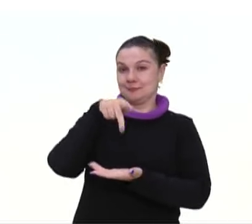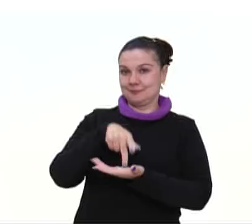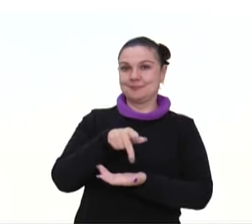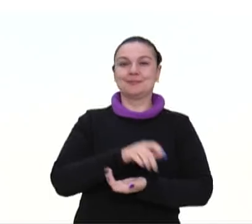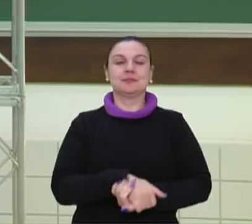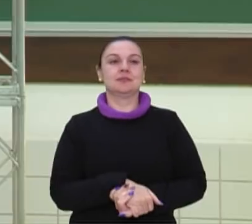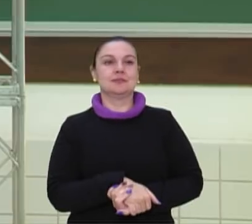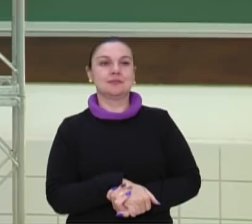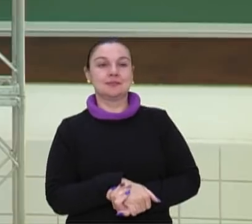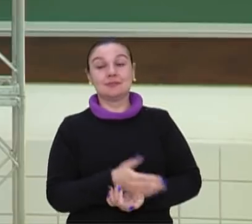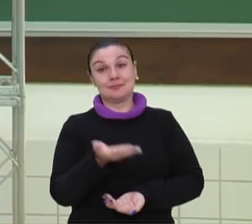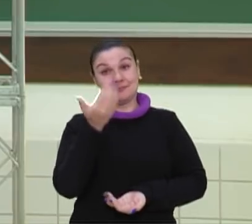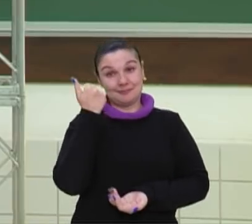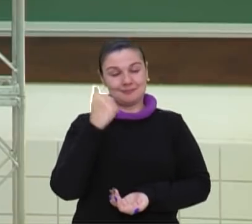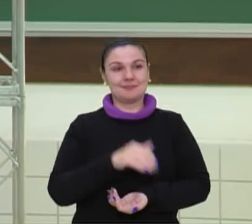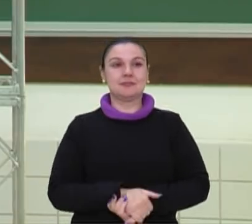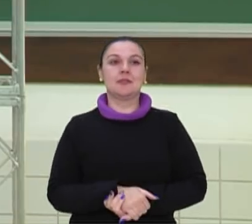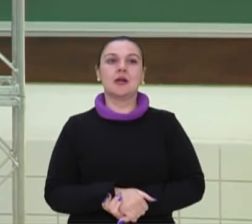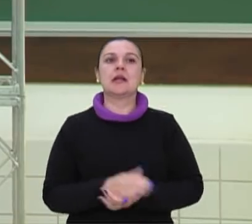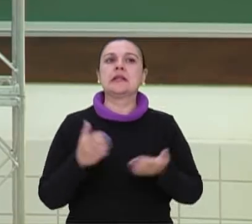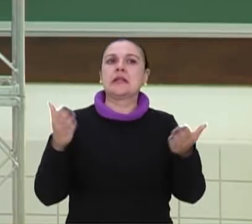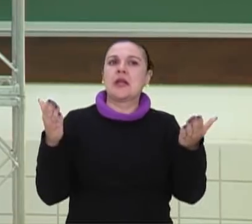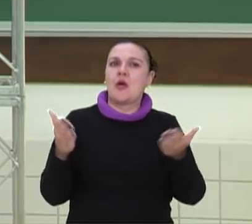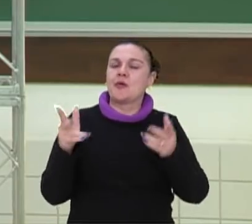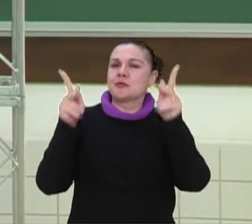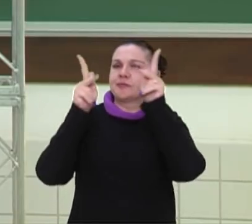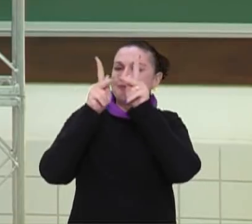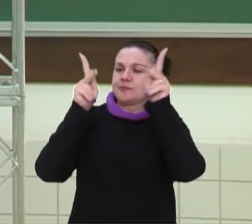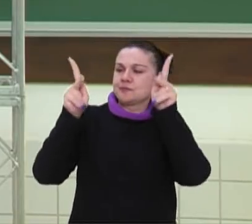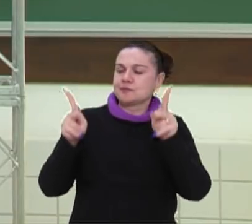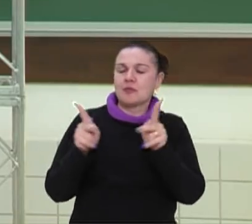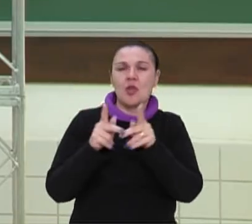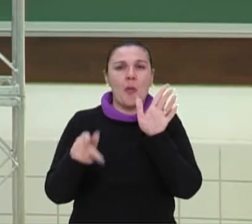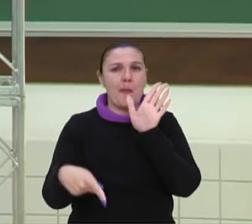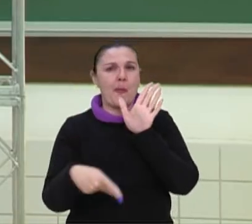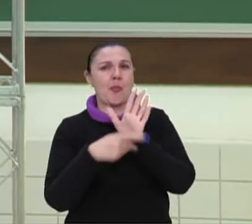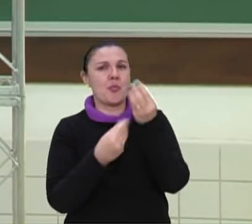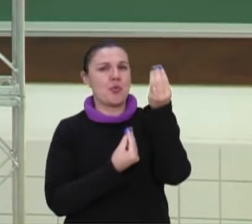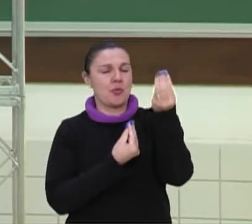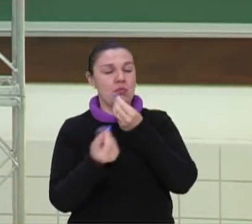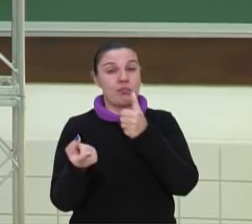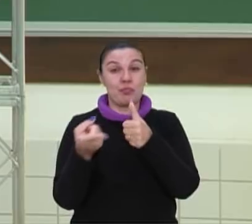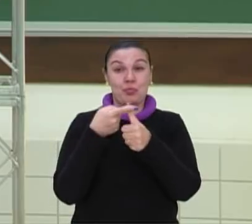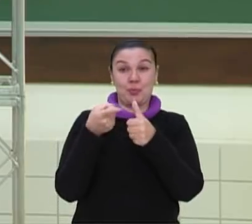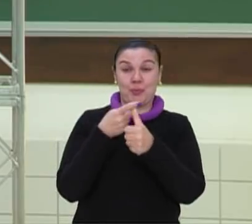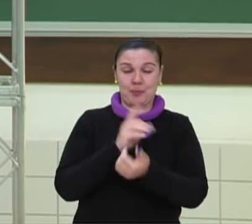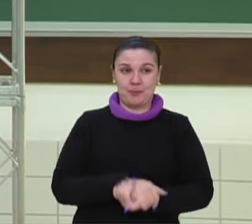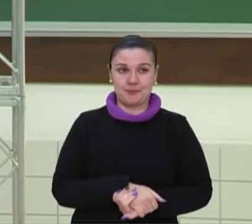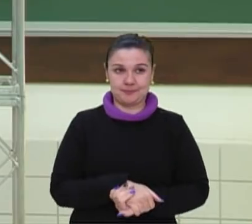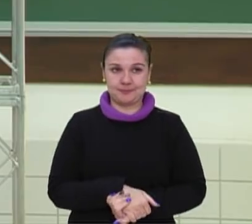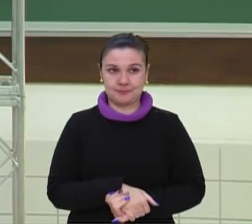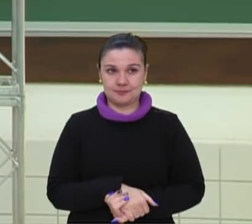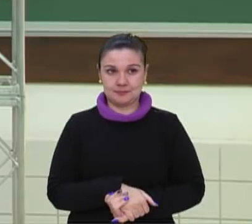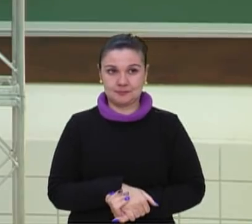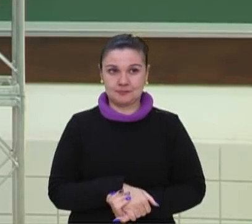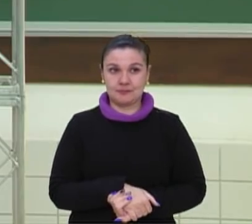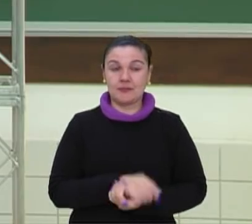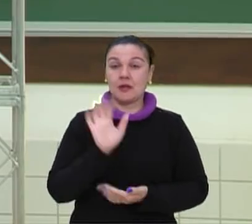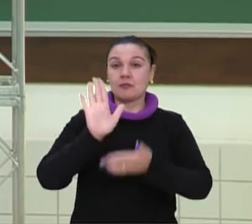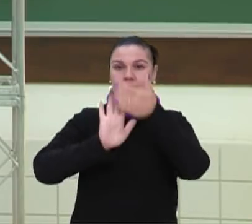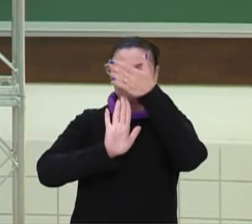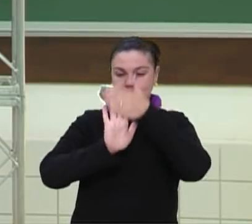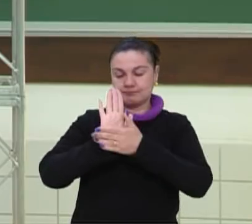tá? Vamos continuar? Então, propriedades dos quadriláteros. Hoje nós vamos ver uma propriedade, tá bom?